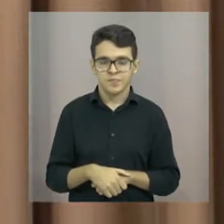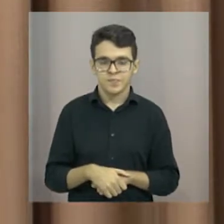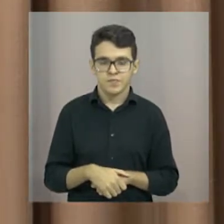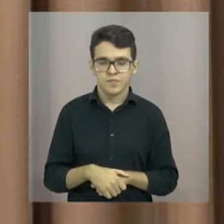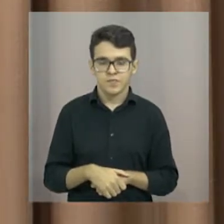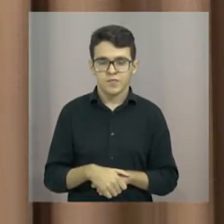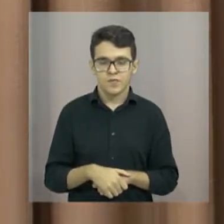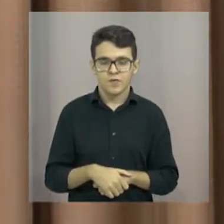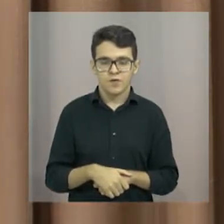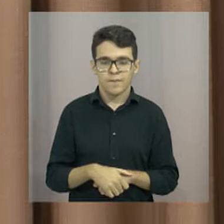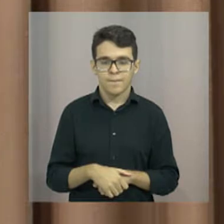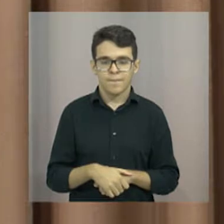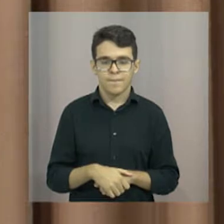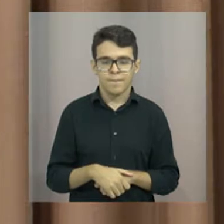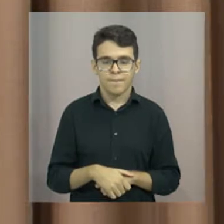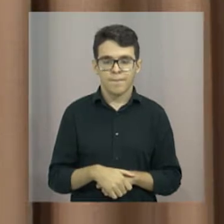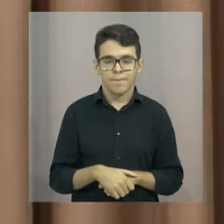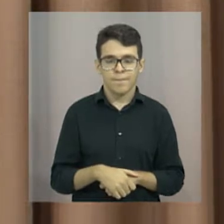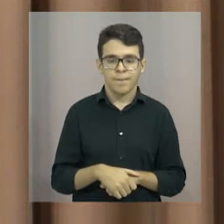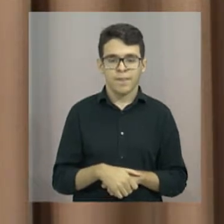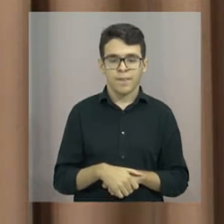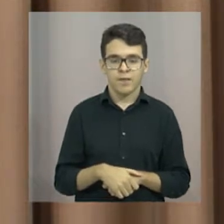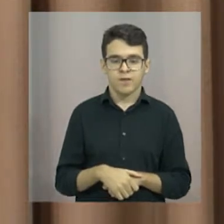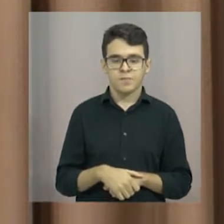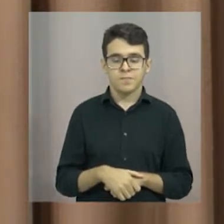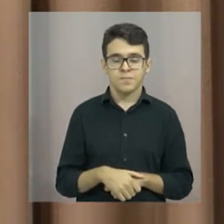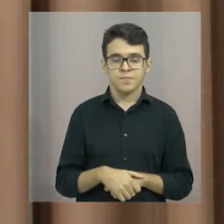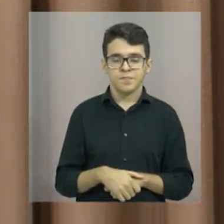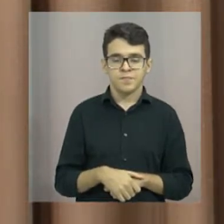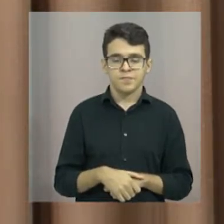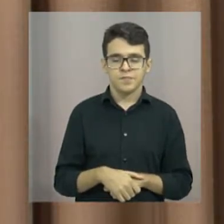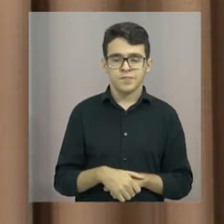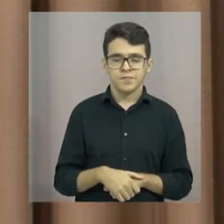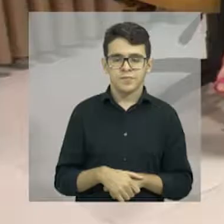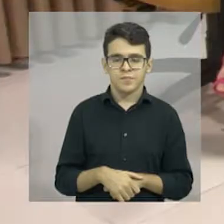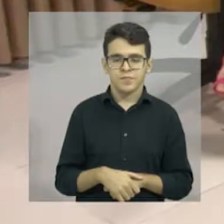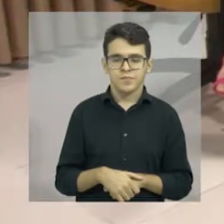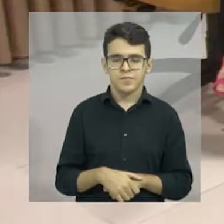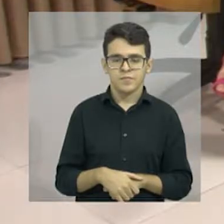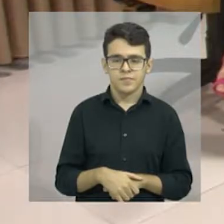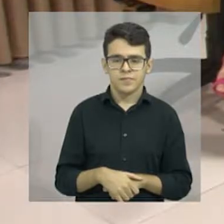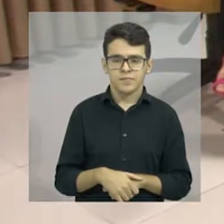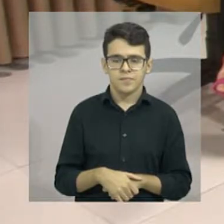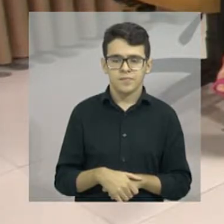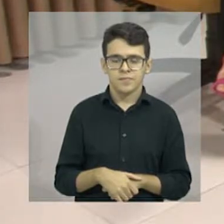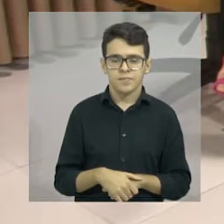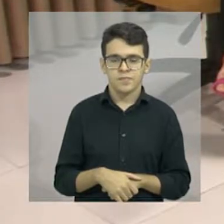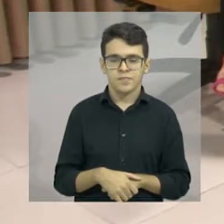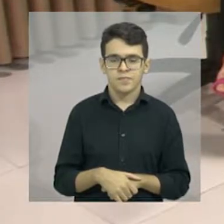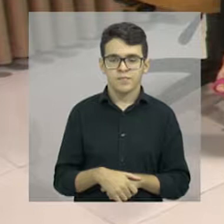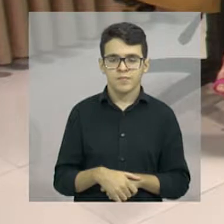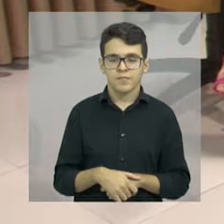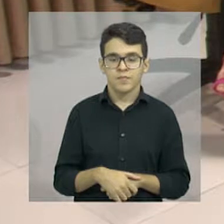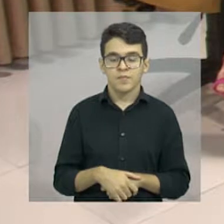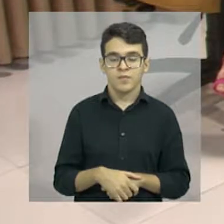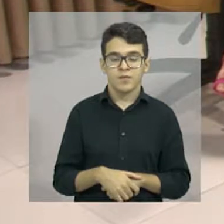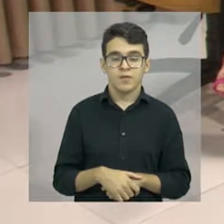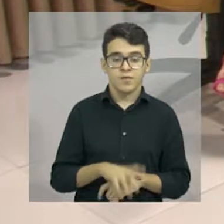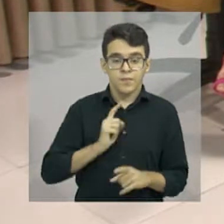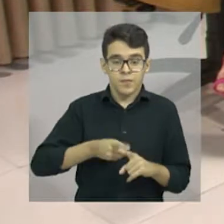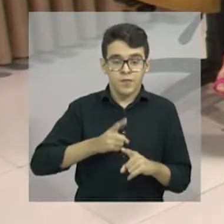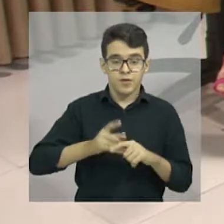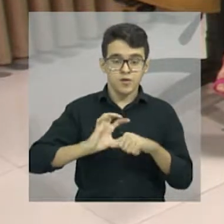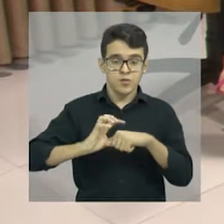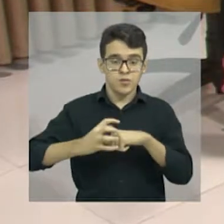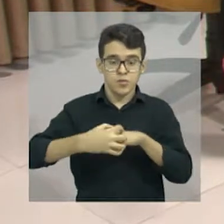a resposta devida e não sabe por quê. É muito importante ter uma boa orientação com relação a isso, porque é uma doença sistêmica. Tanto